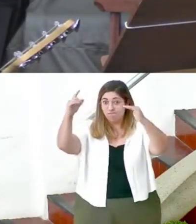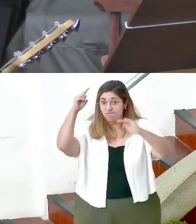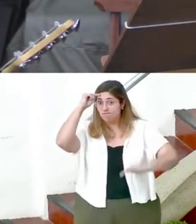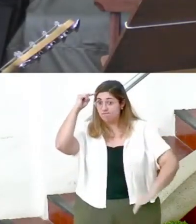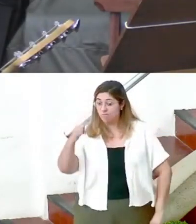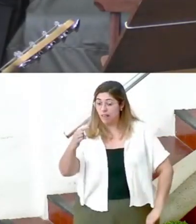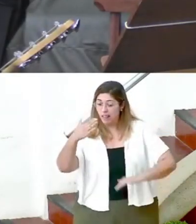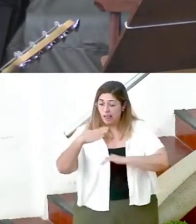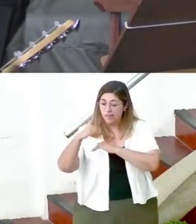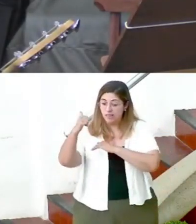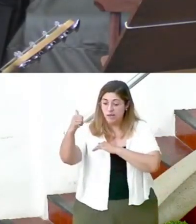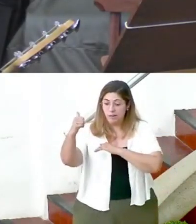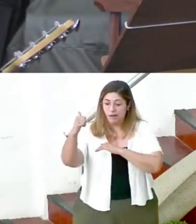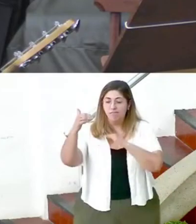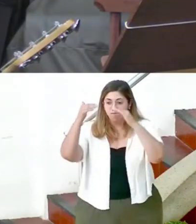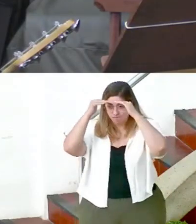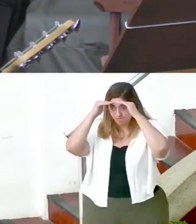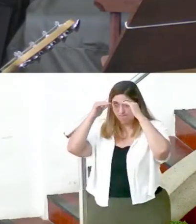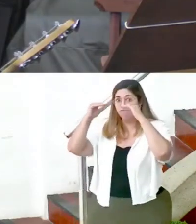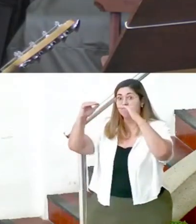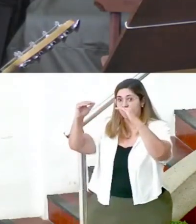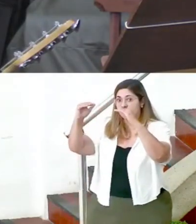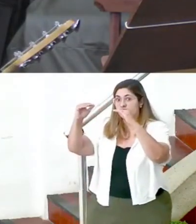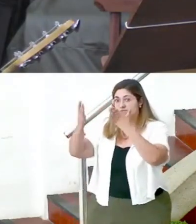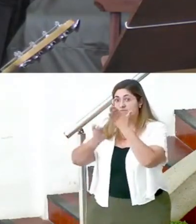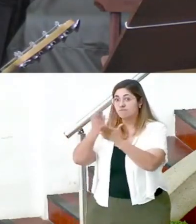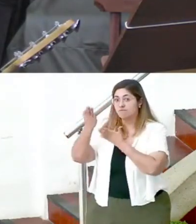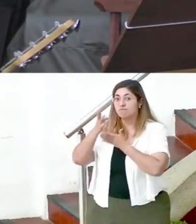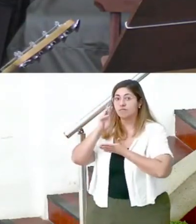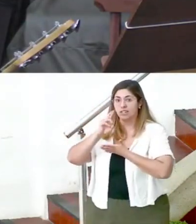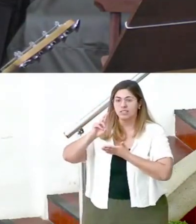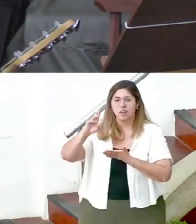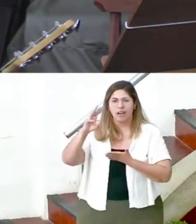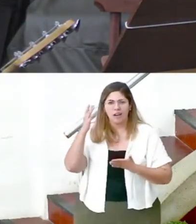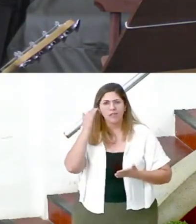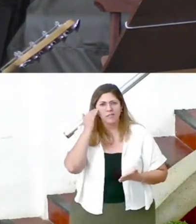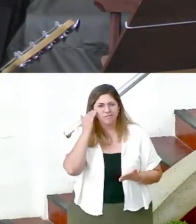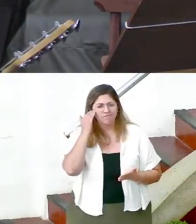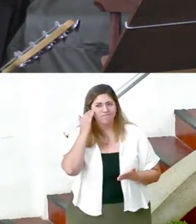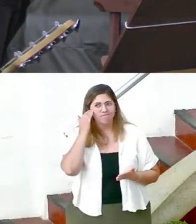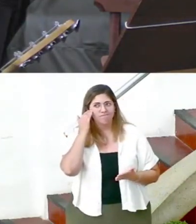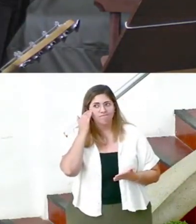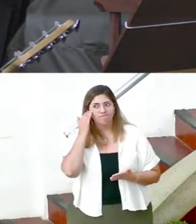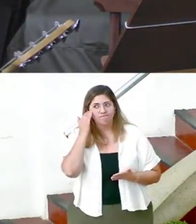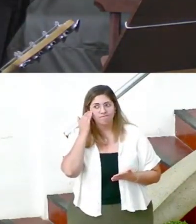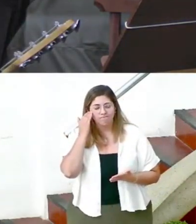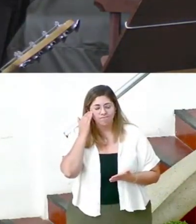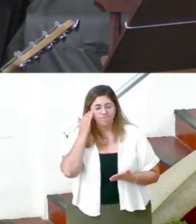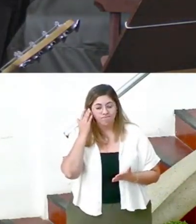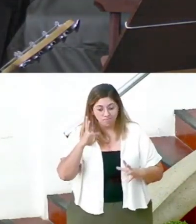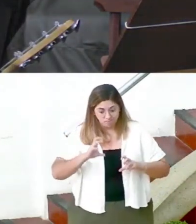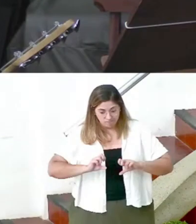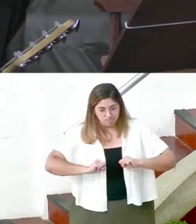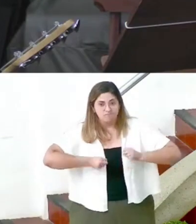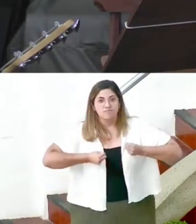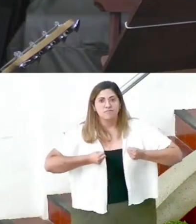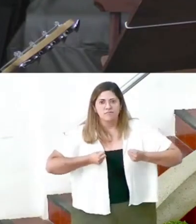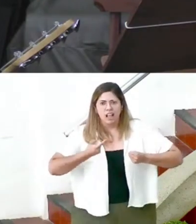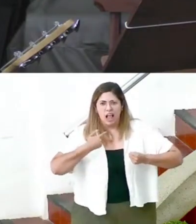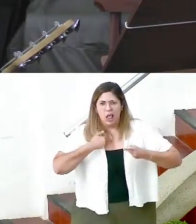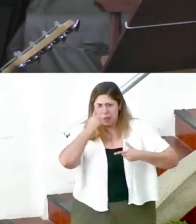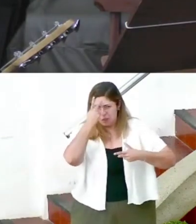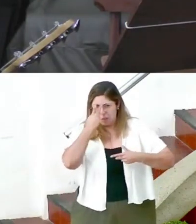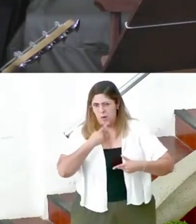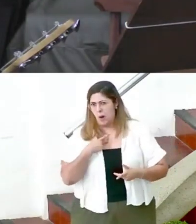para viver, não por mérito seu, morto não tem opção, morto revive por uma força fora dele, não foi ele que quis